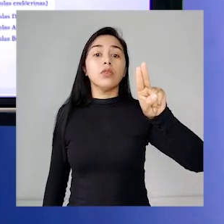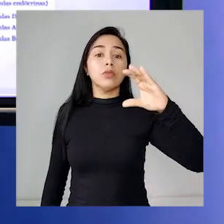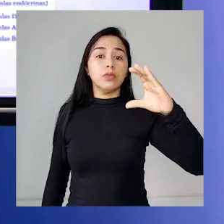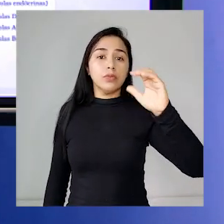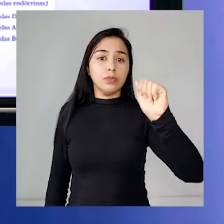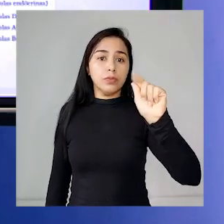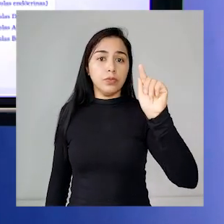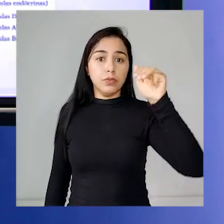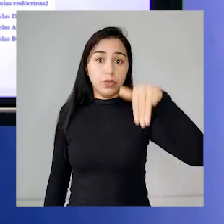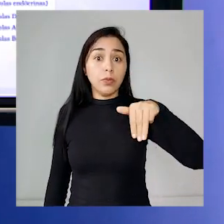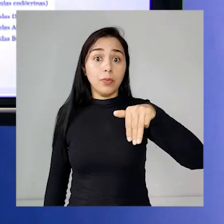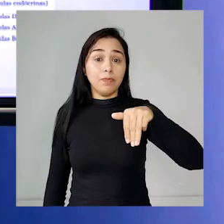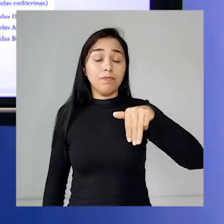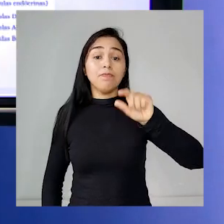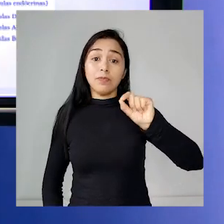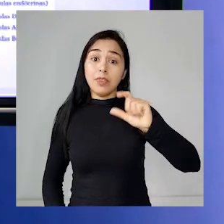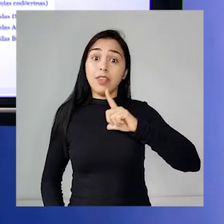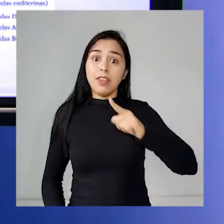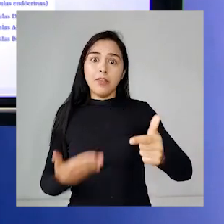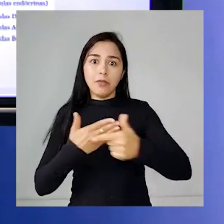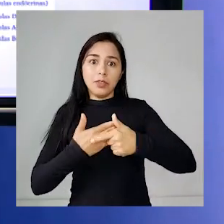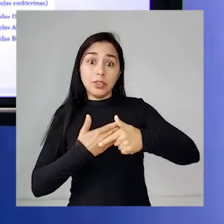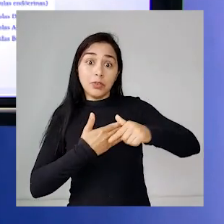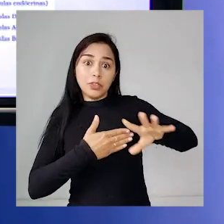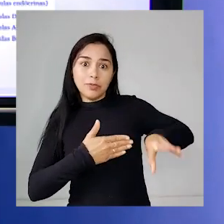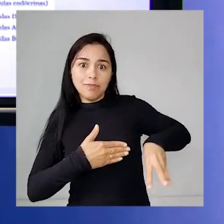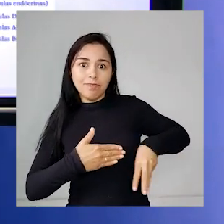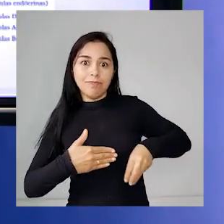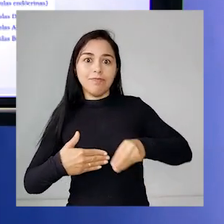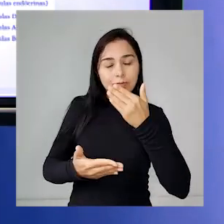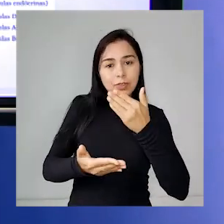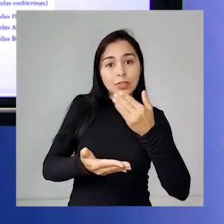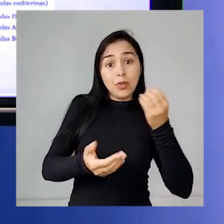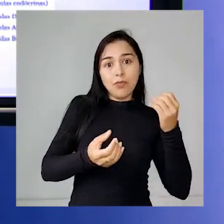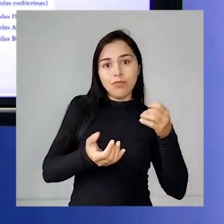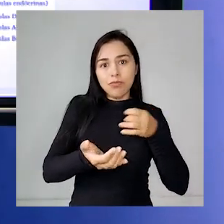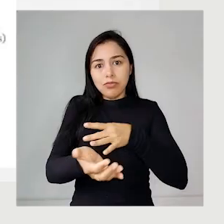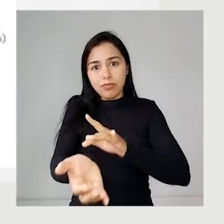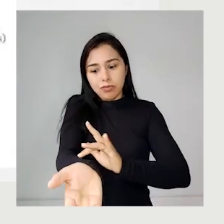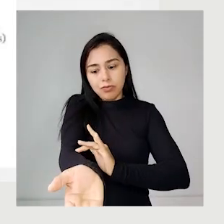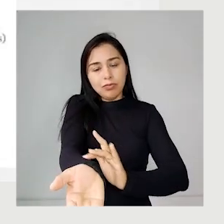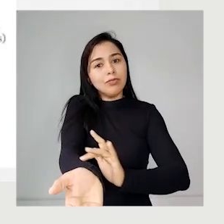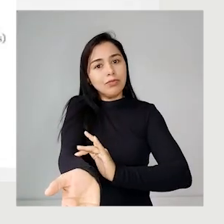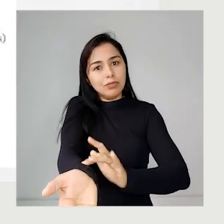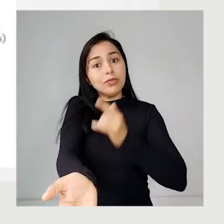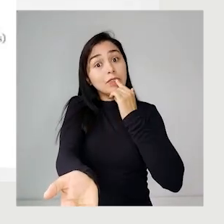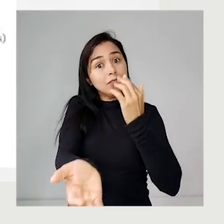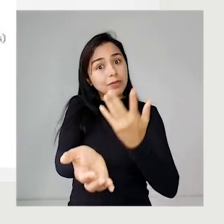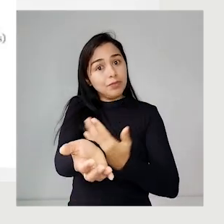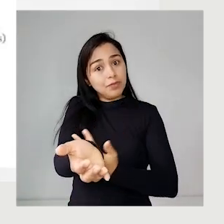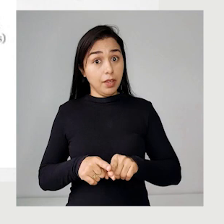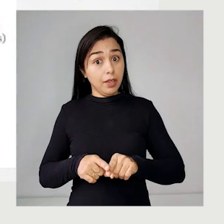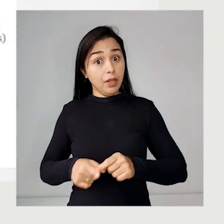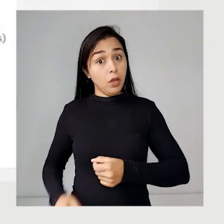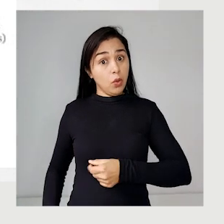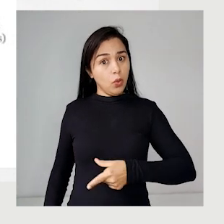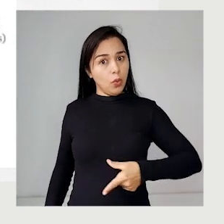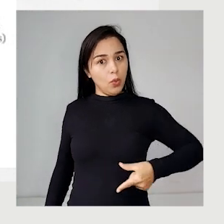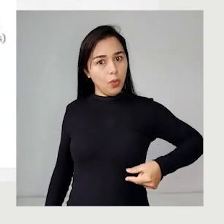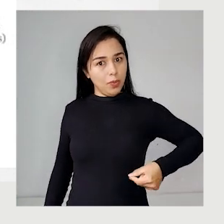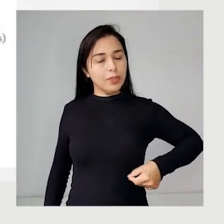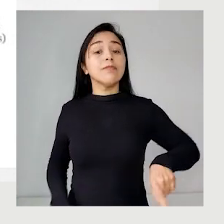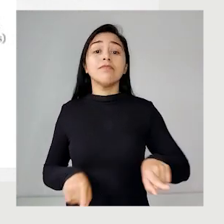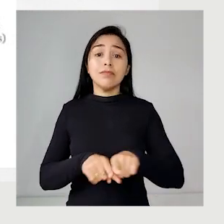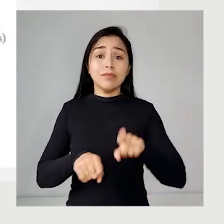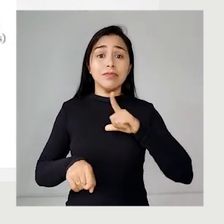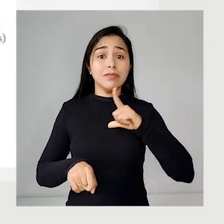retira esse açúcar e joga novamente no sangue. Por outro lado, o pâncreas também produz